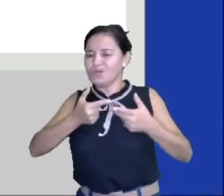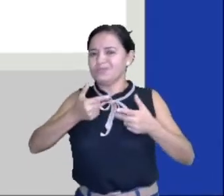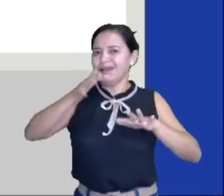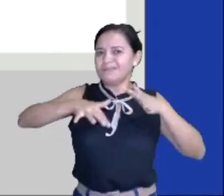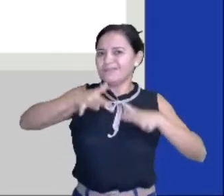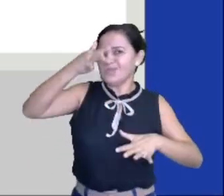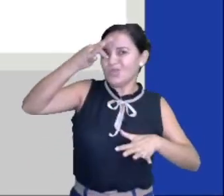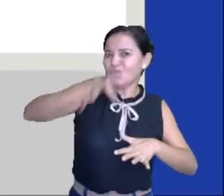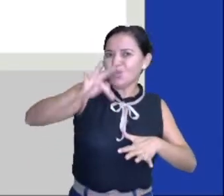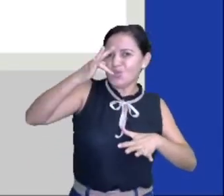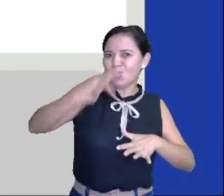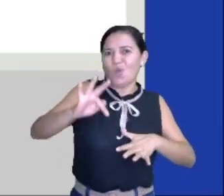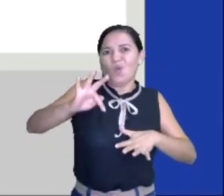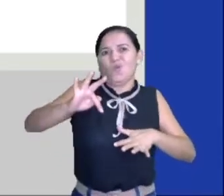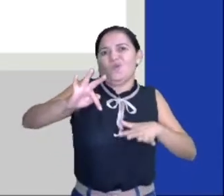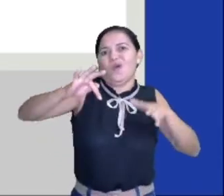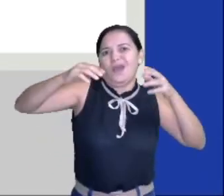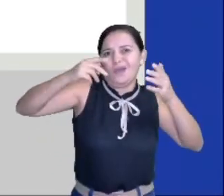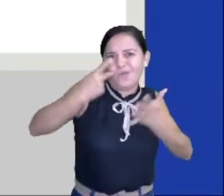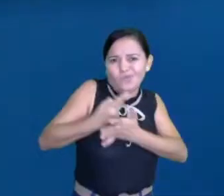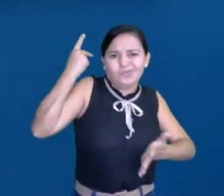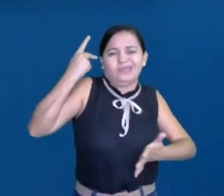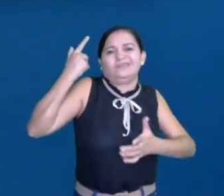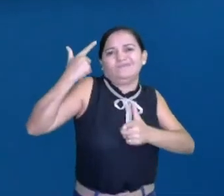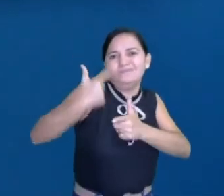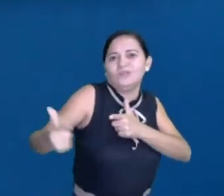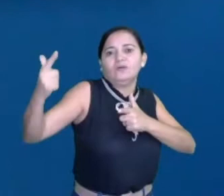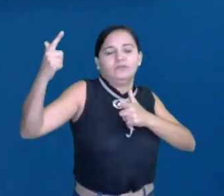disco, o que causa bastante dor.